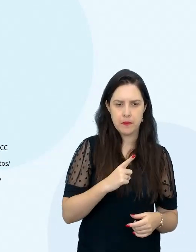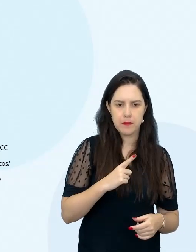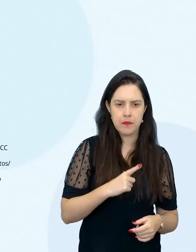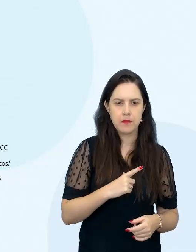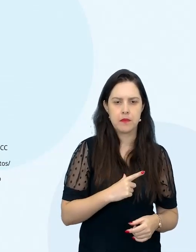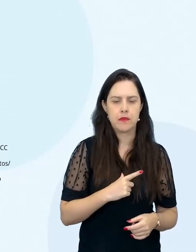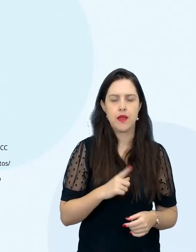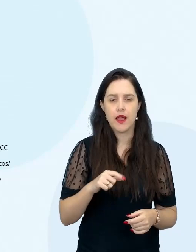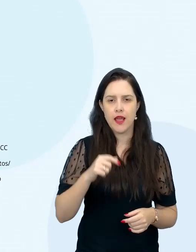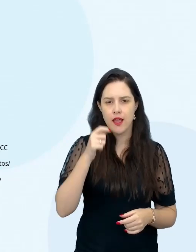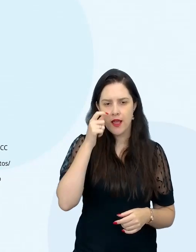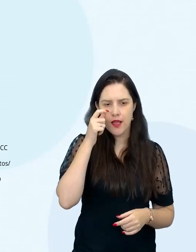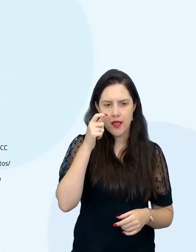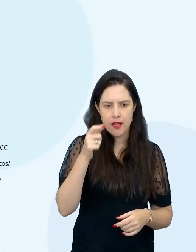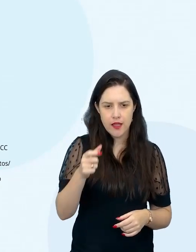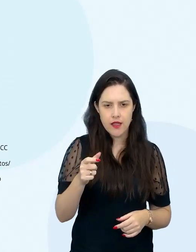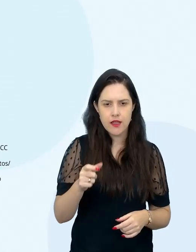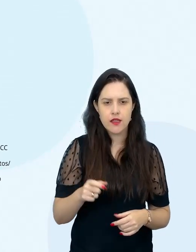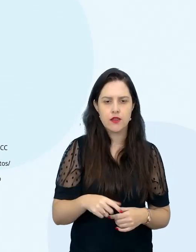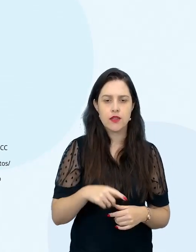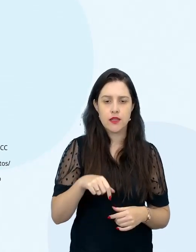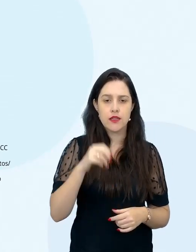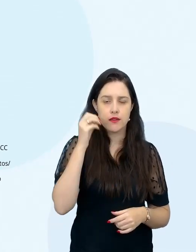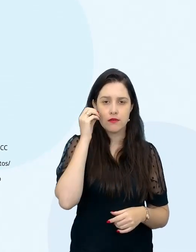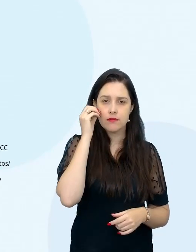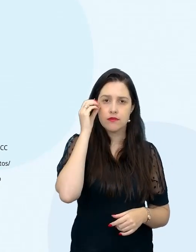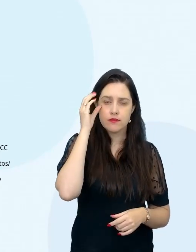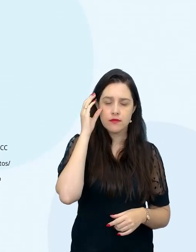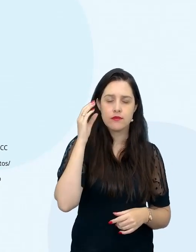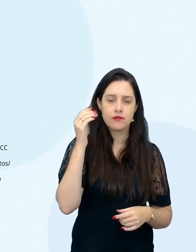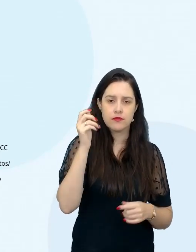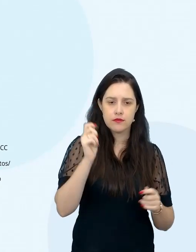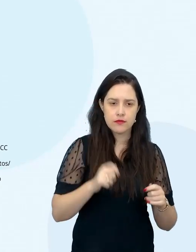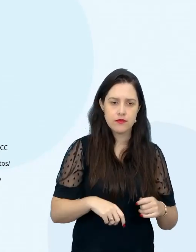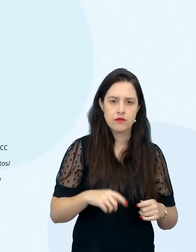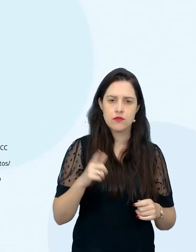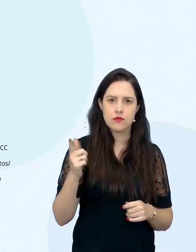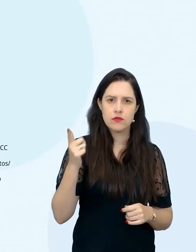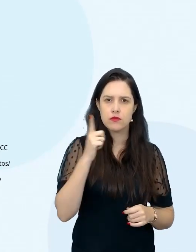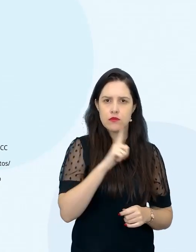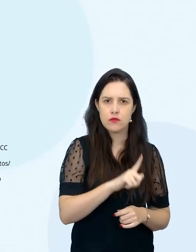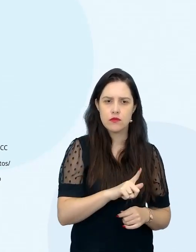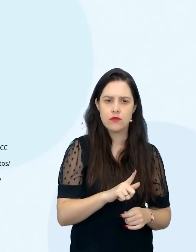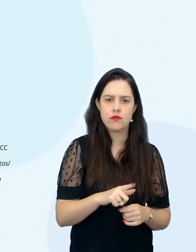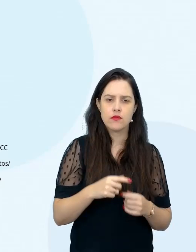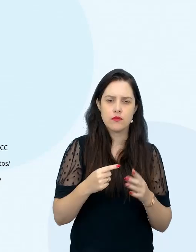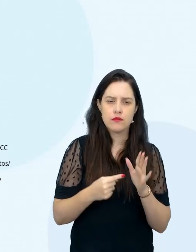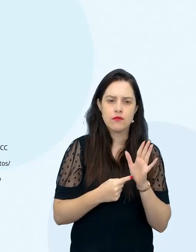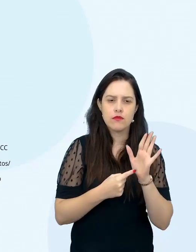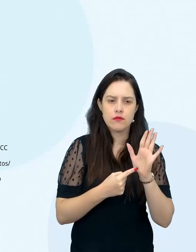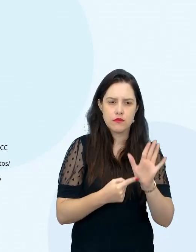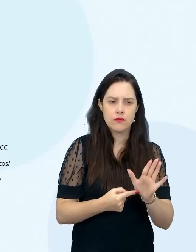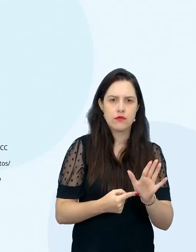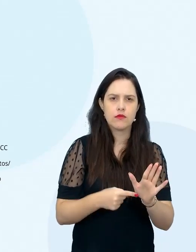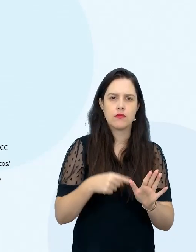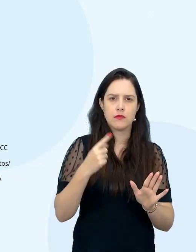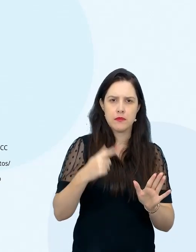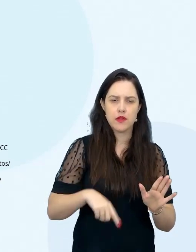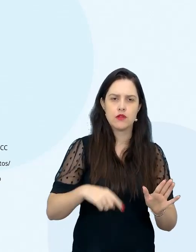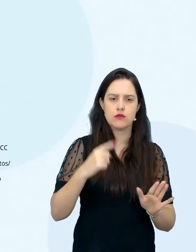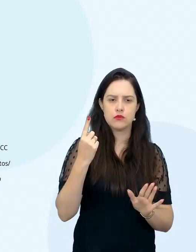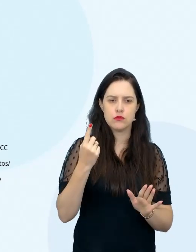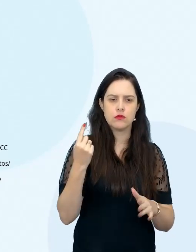é interessante também que o estudante tenha esse conhecimento, né, cartográfico e consiga também identificar aí a informação